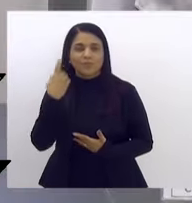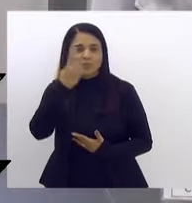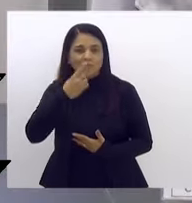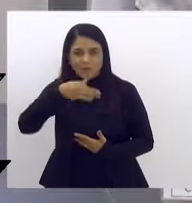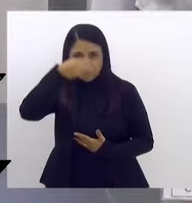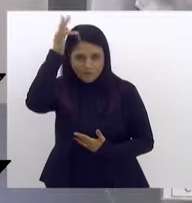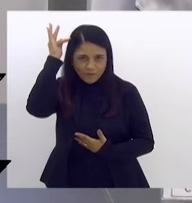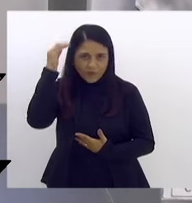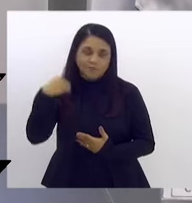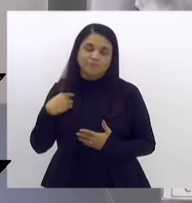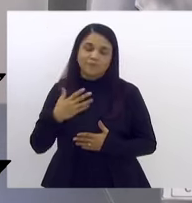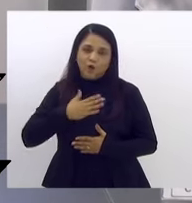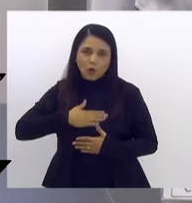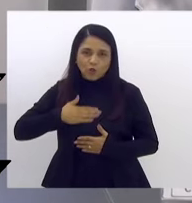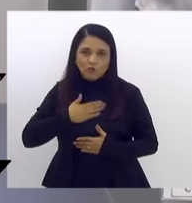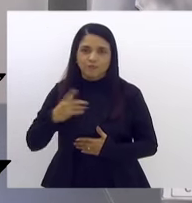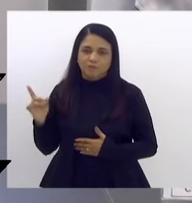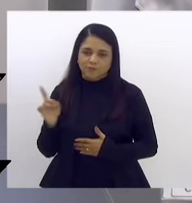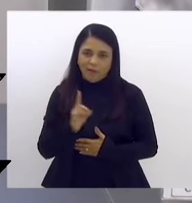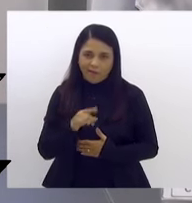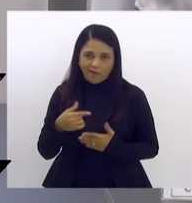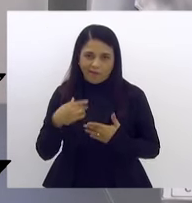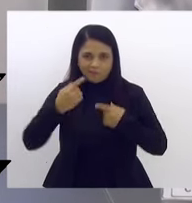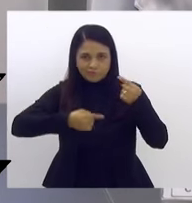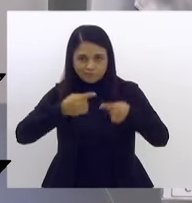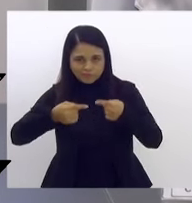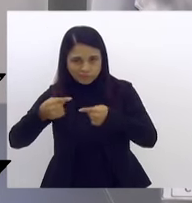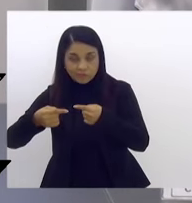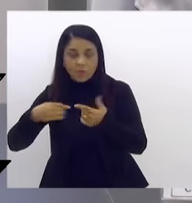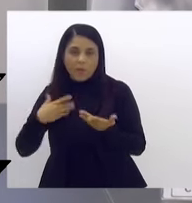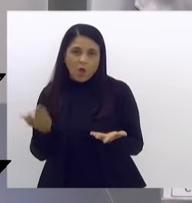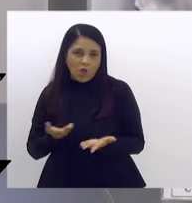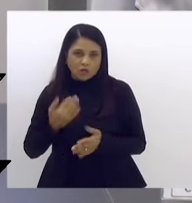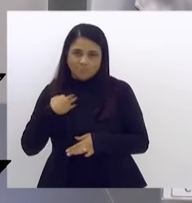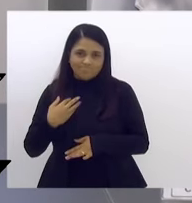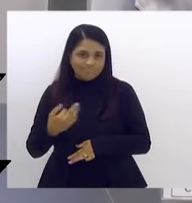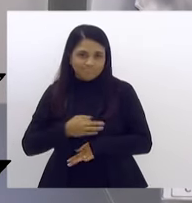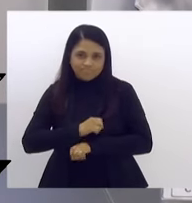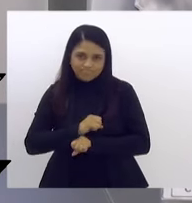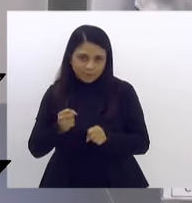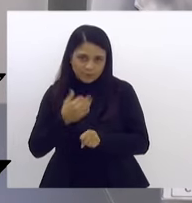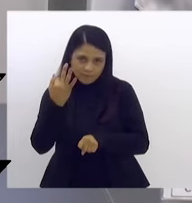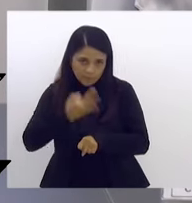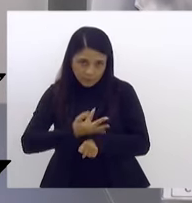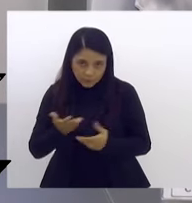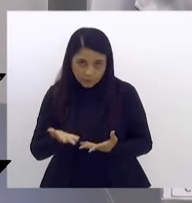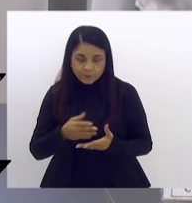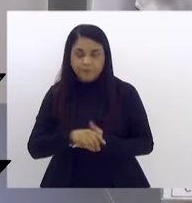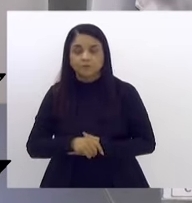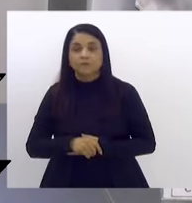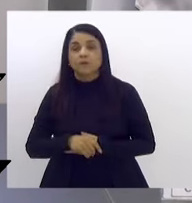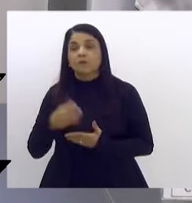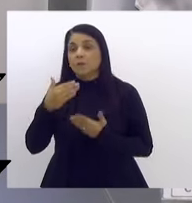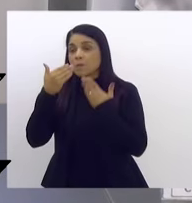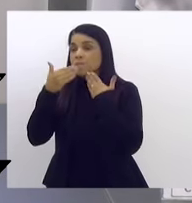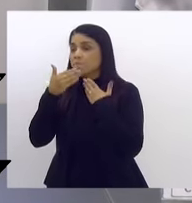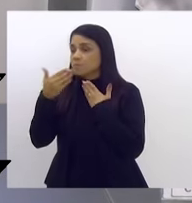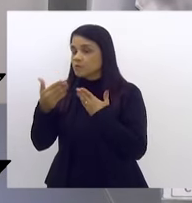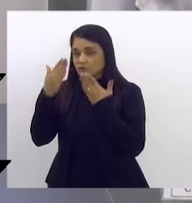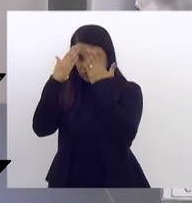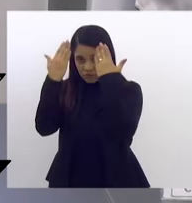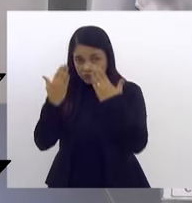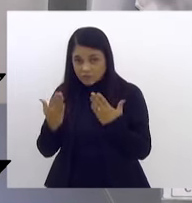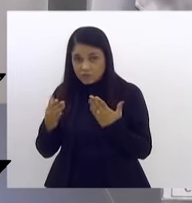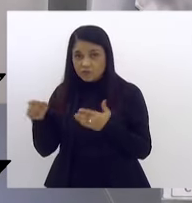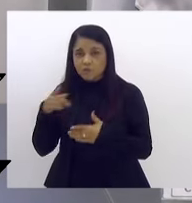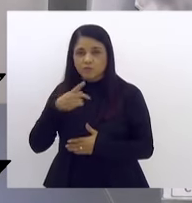de participar e contribuiria muito aí nessas discussões mas importante é o pedido de vista do deputado Luiz Paulo até para que a gente possa